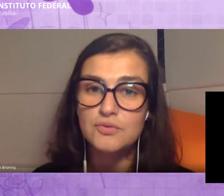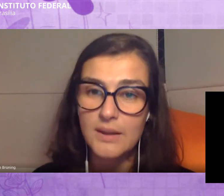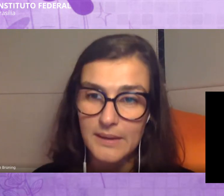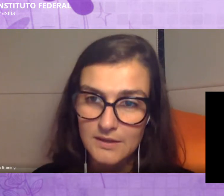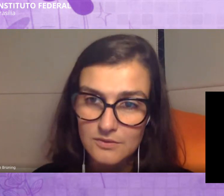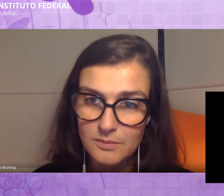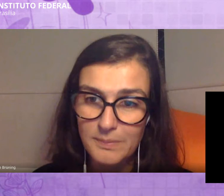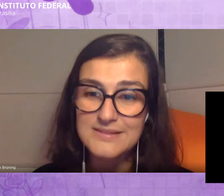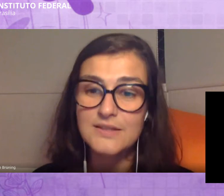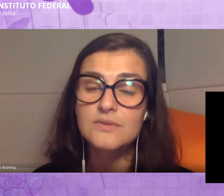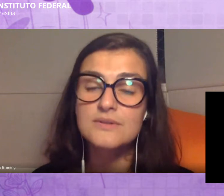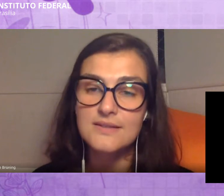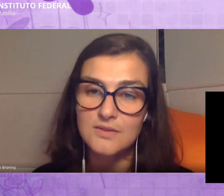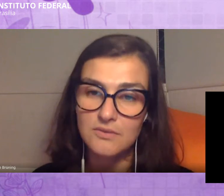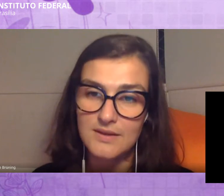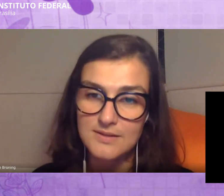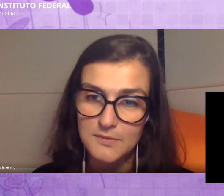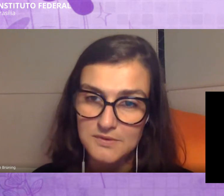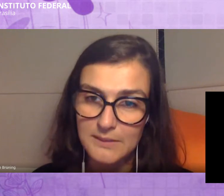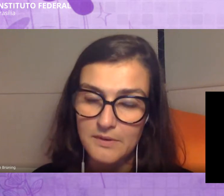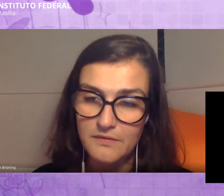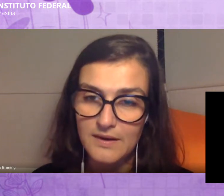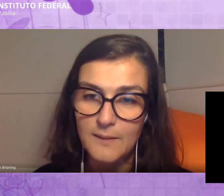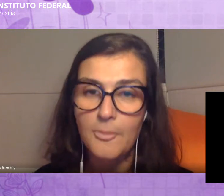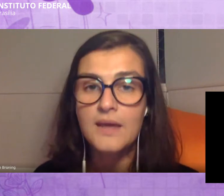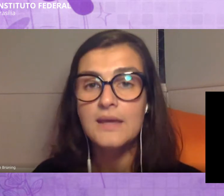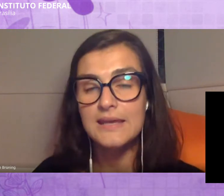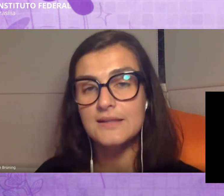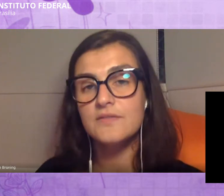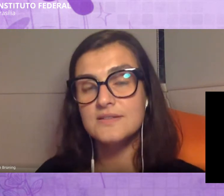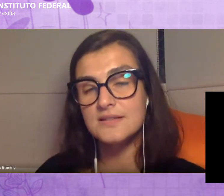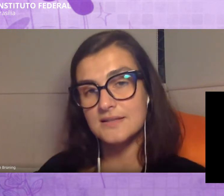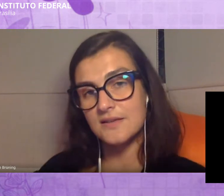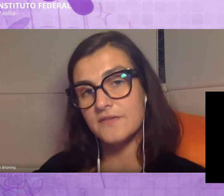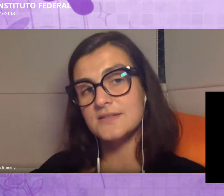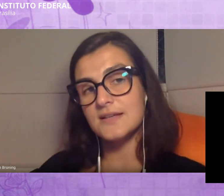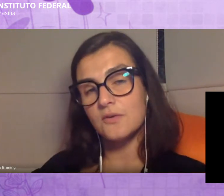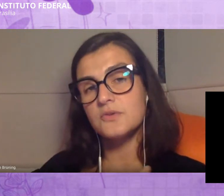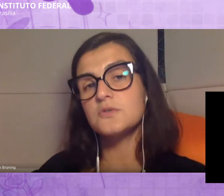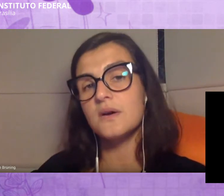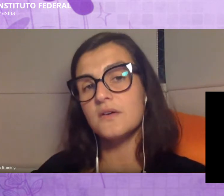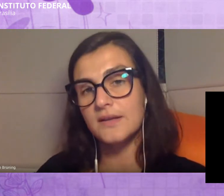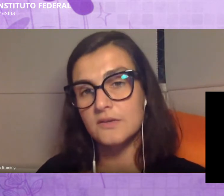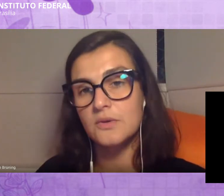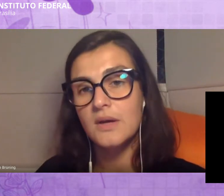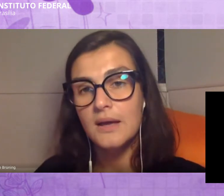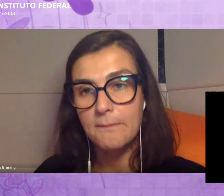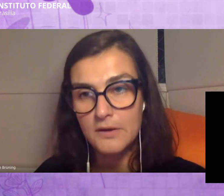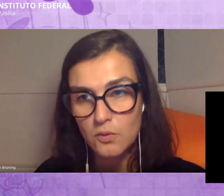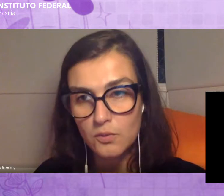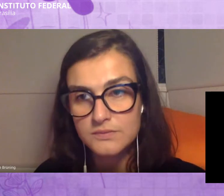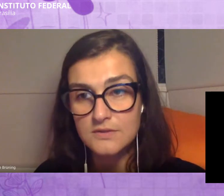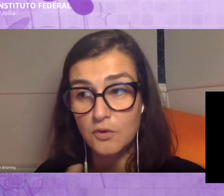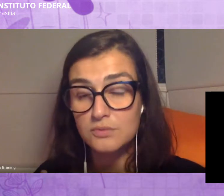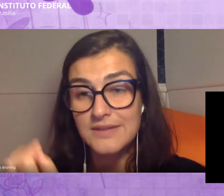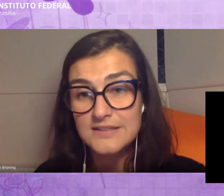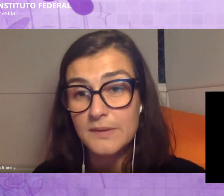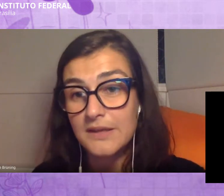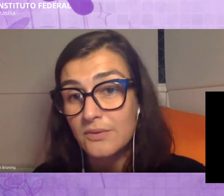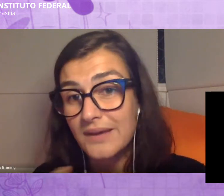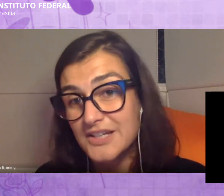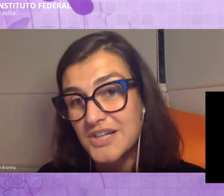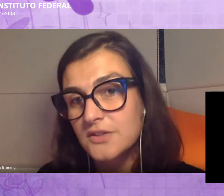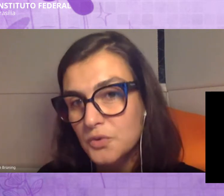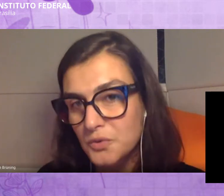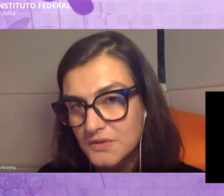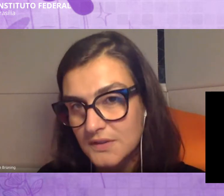sem julgamento, prestando atenção no que essa pessoa tem para falar. E cada vez que você quiser fazer ela continuar falando perguntas voltadas para